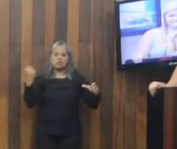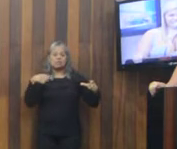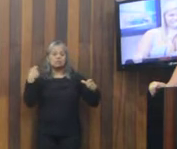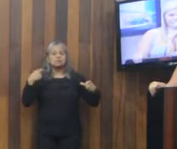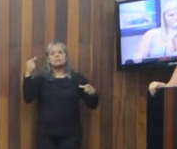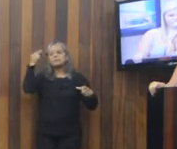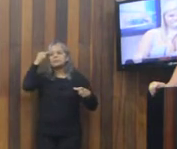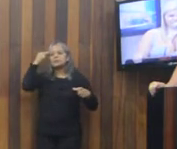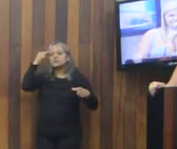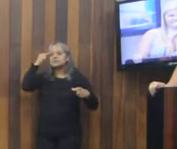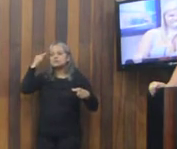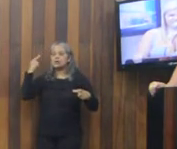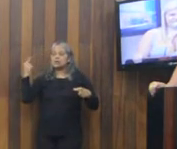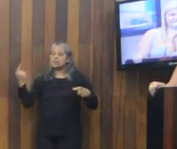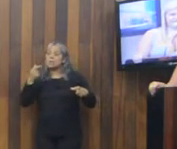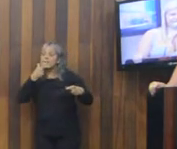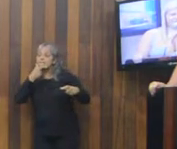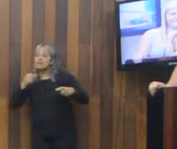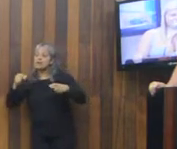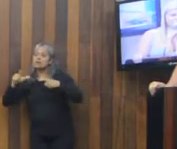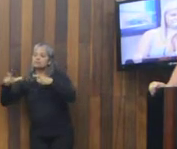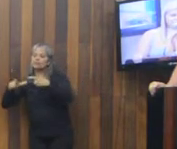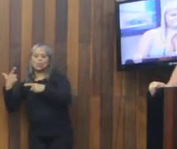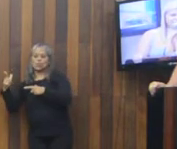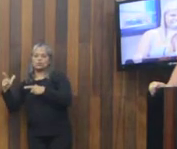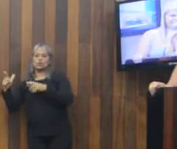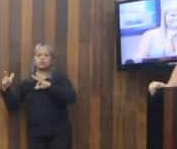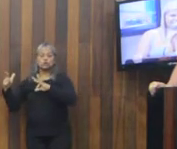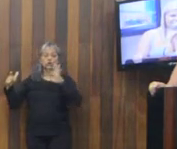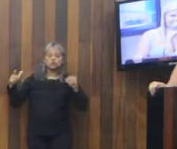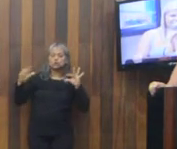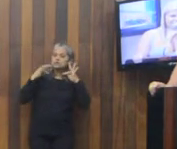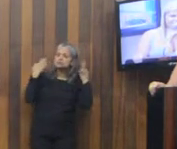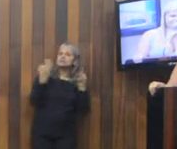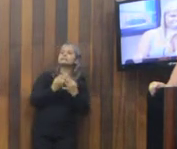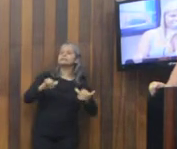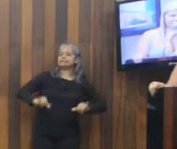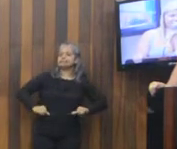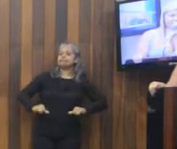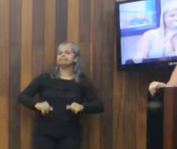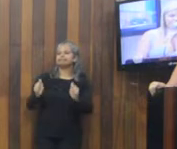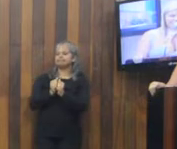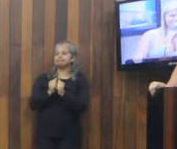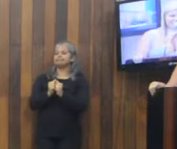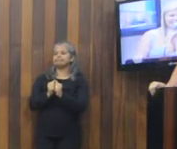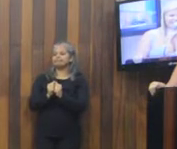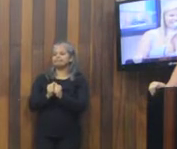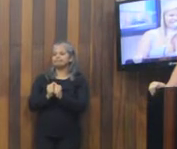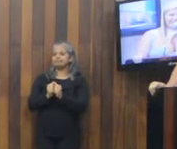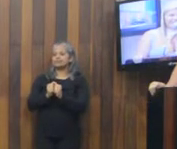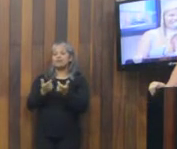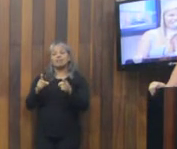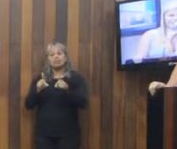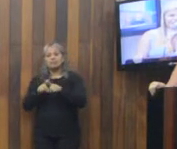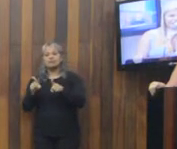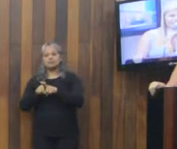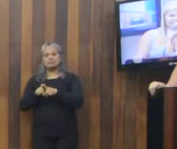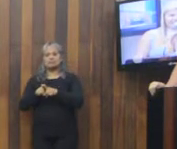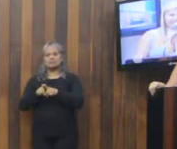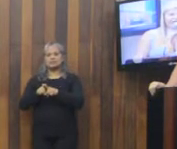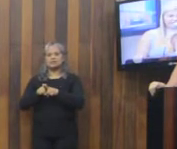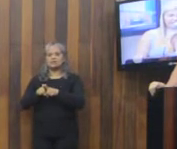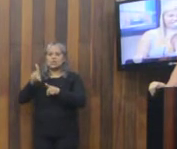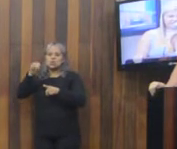quando existe um pai de família desempregado, toda uma família está sofrendo uma dificuldade. E quando um empresário tem que mandar alguém